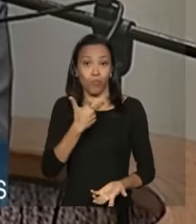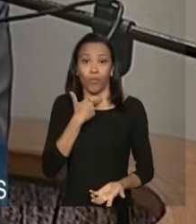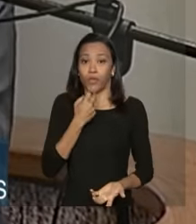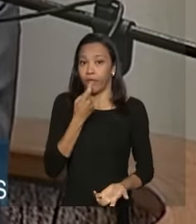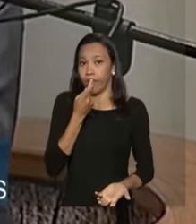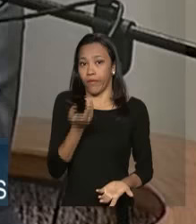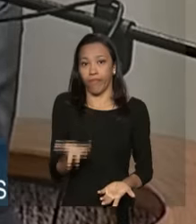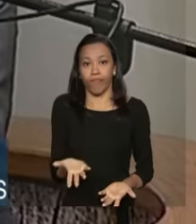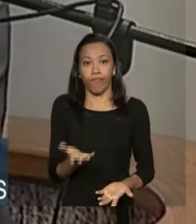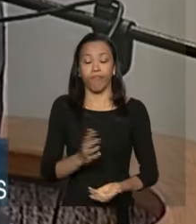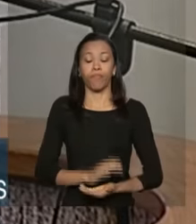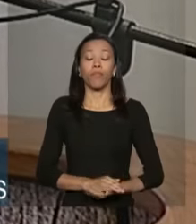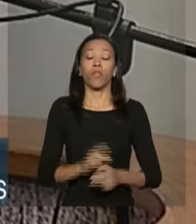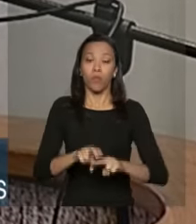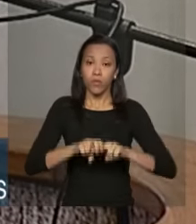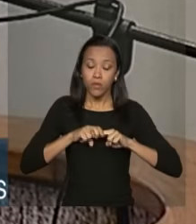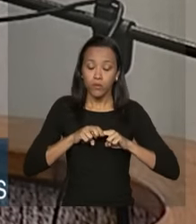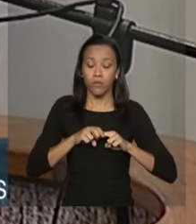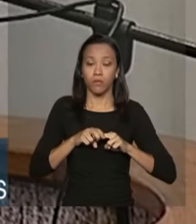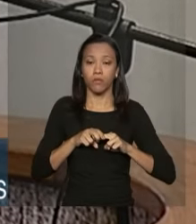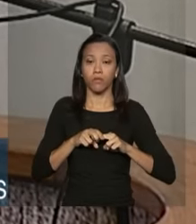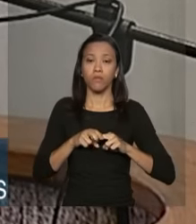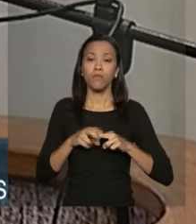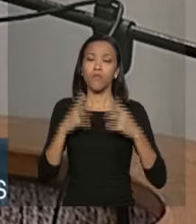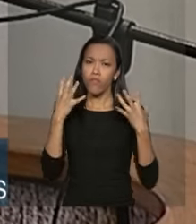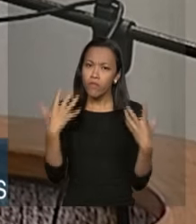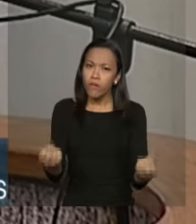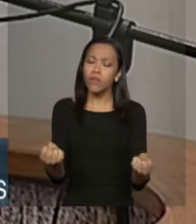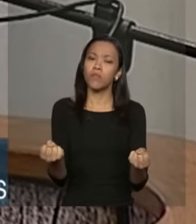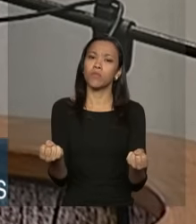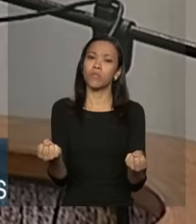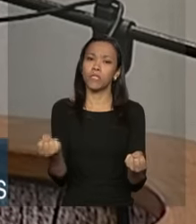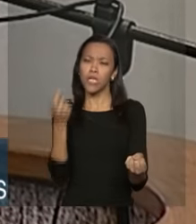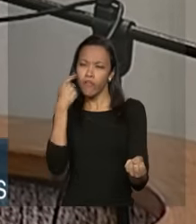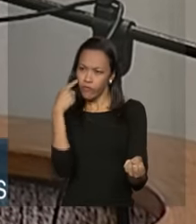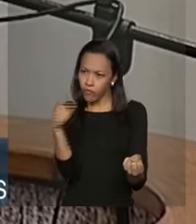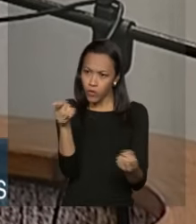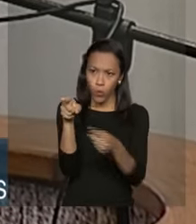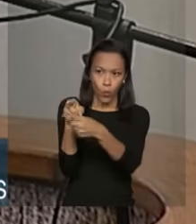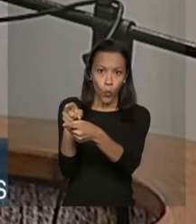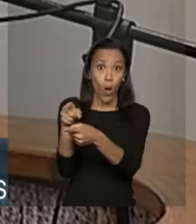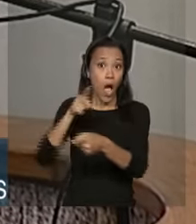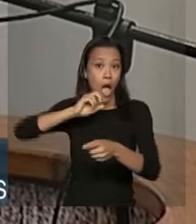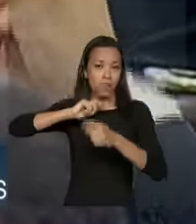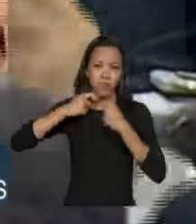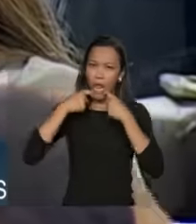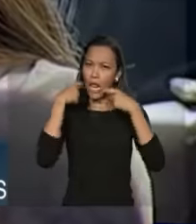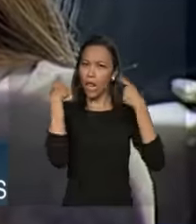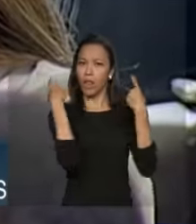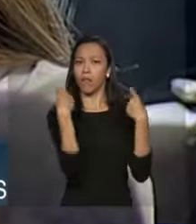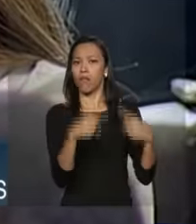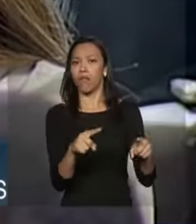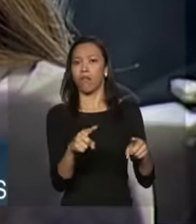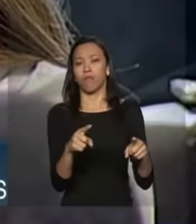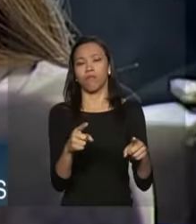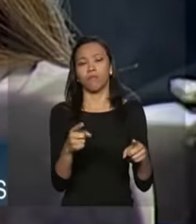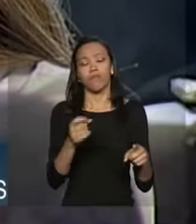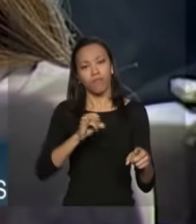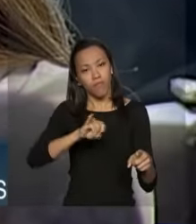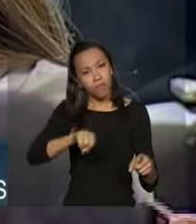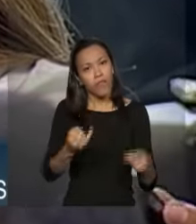Portanto vamos a a passar a denunciar quando tivemos oportunidade nesse